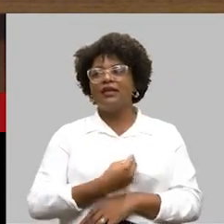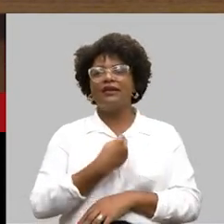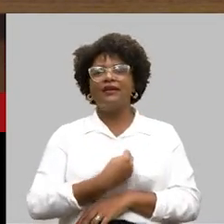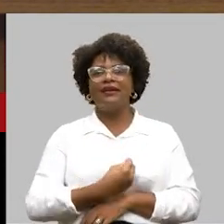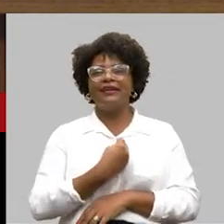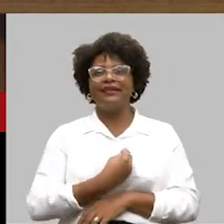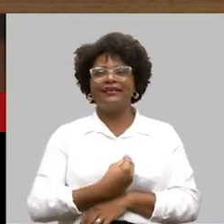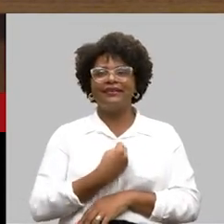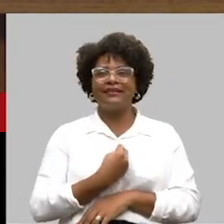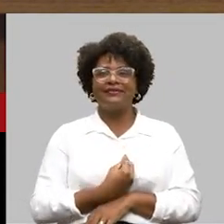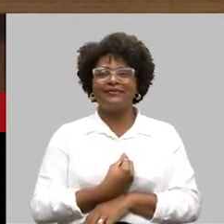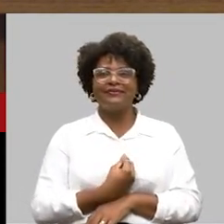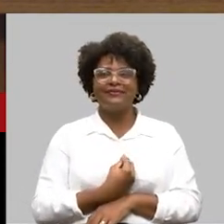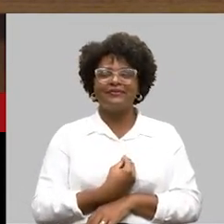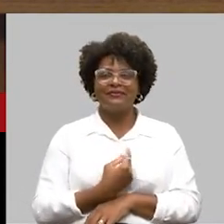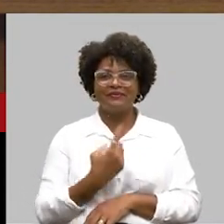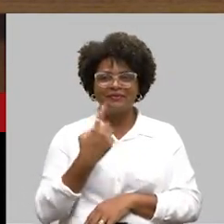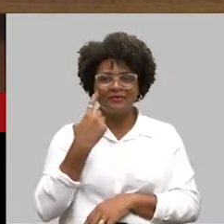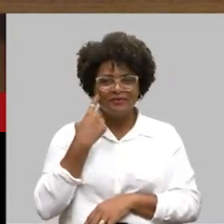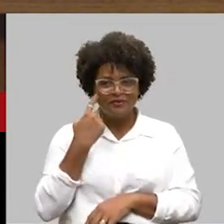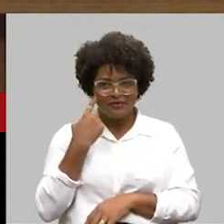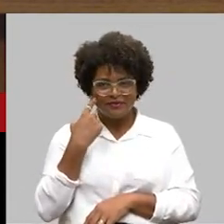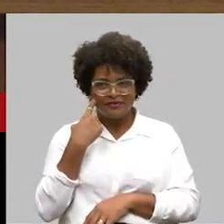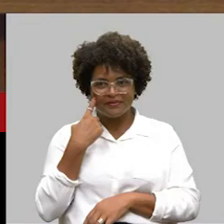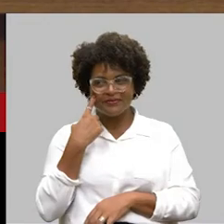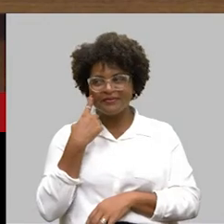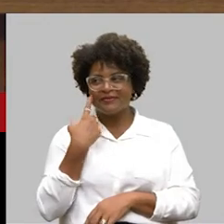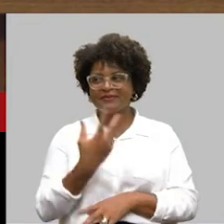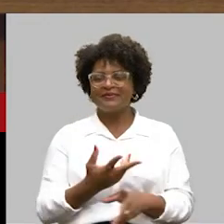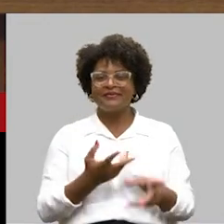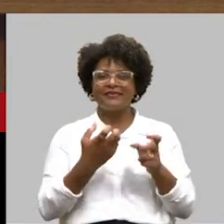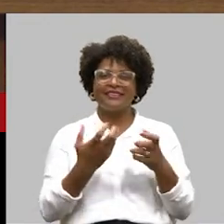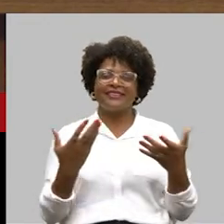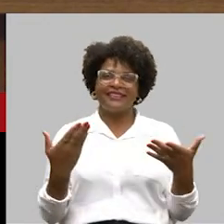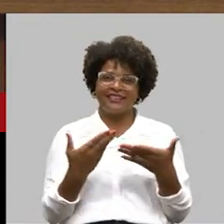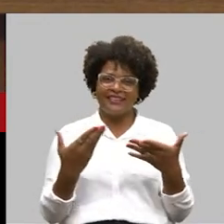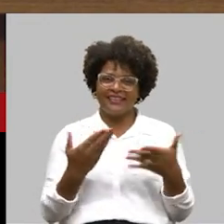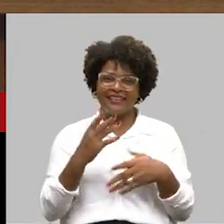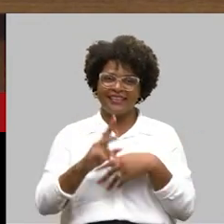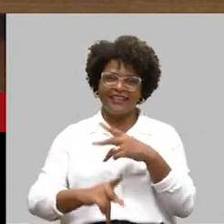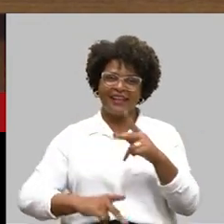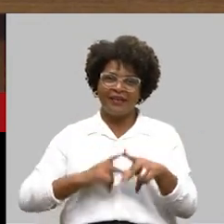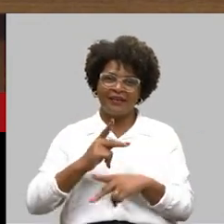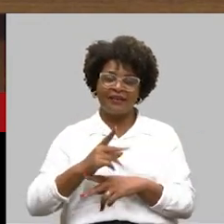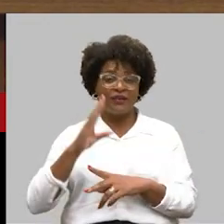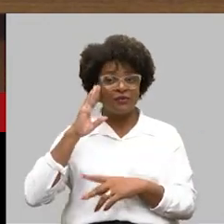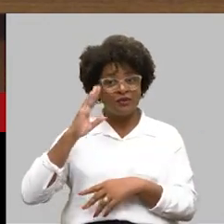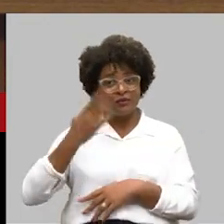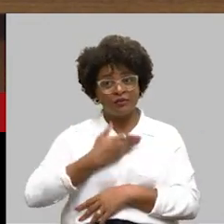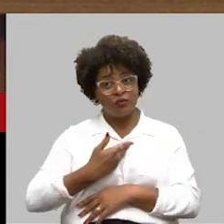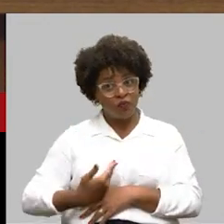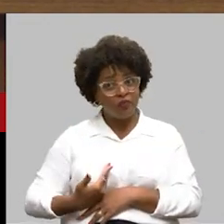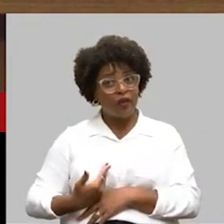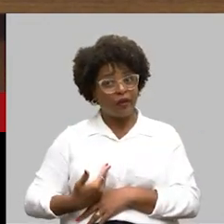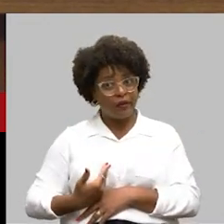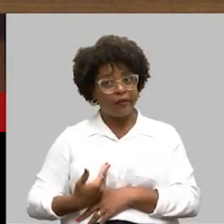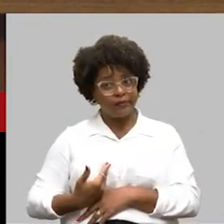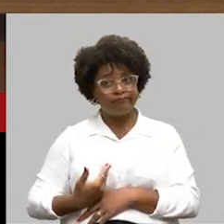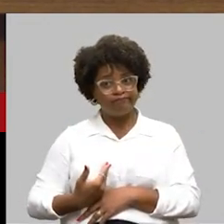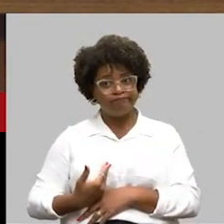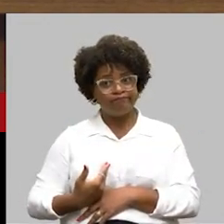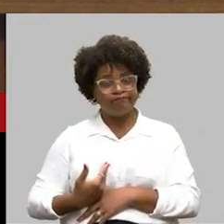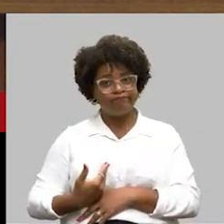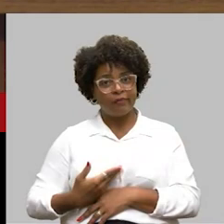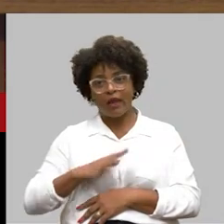vê e percebe que hoje as pessoas principalmente o governo que a gente tá que já passou mas que hoje Minas Gerais